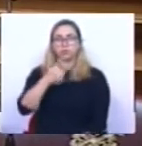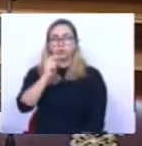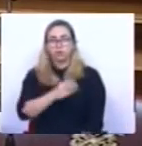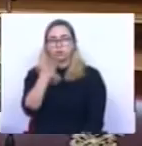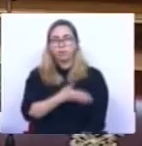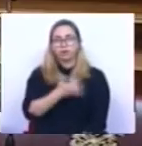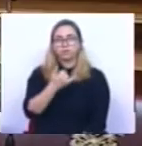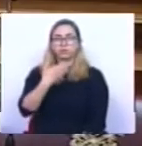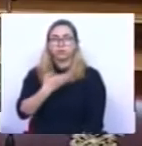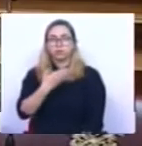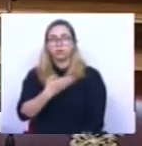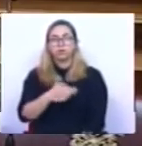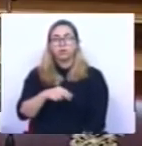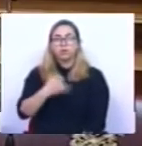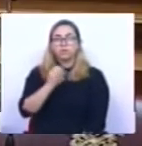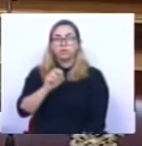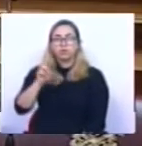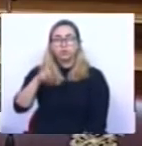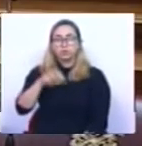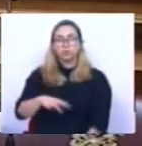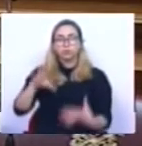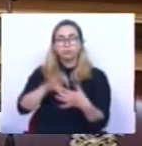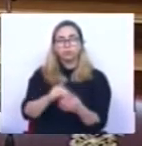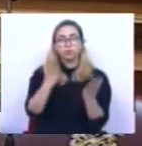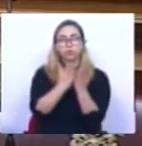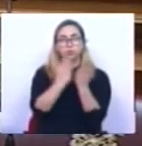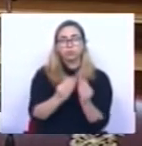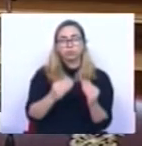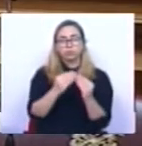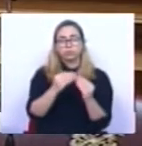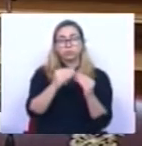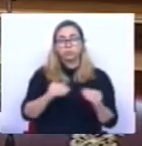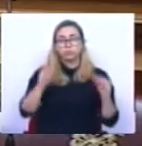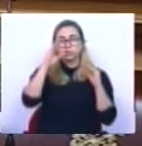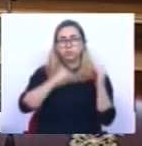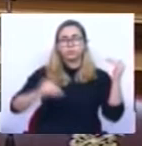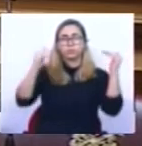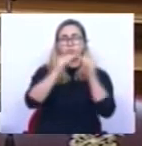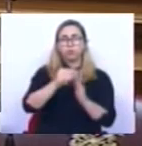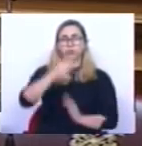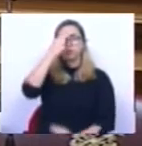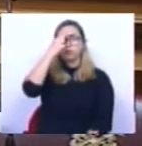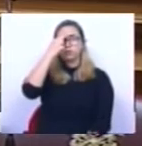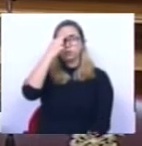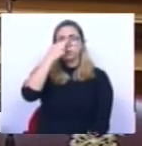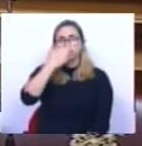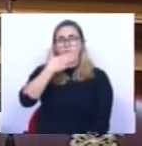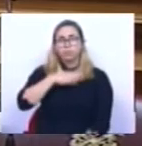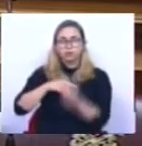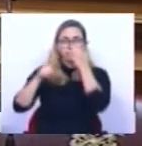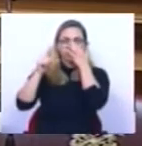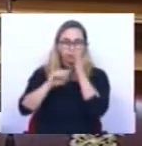153/97, de 20 de junho, integrada no Instituto Politécnico de Castelo Branco e dotada de autonomia administrativa, pedagógica